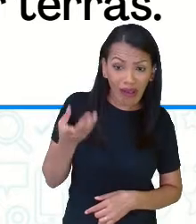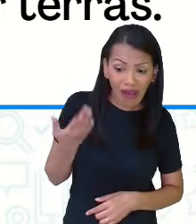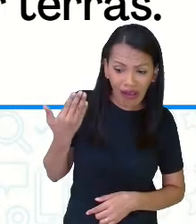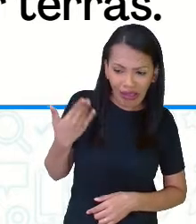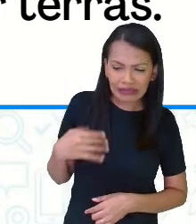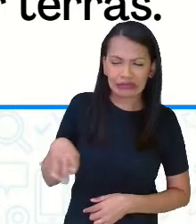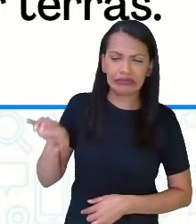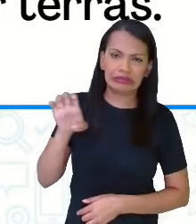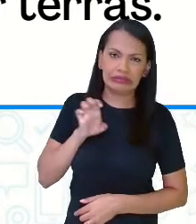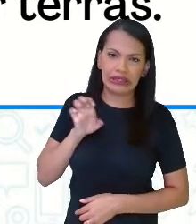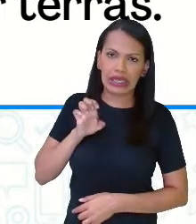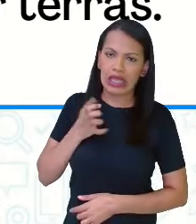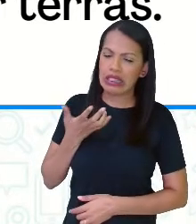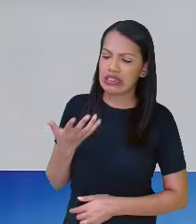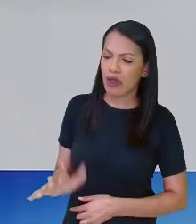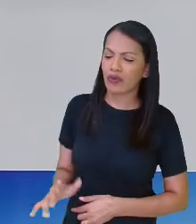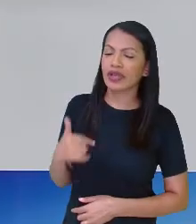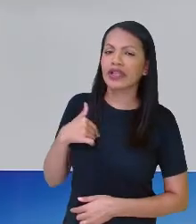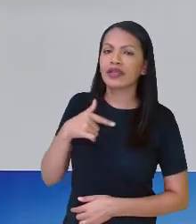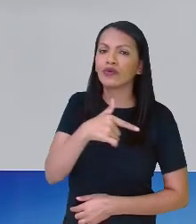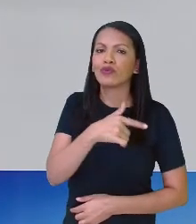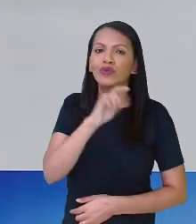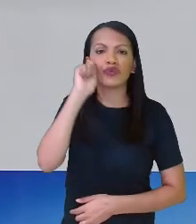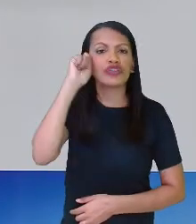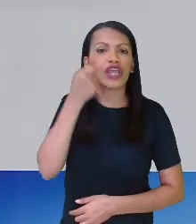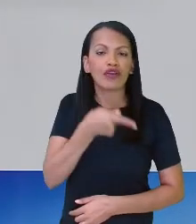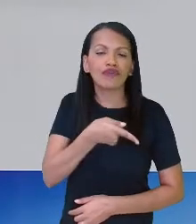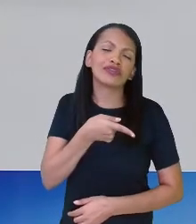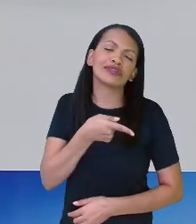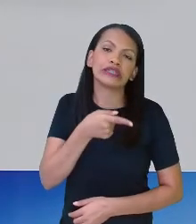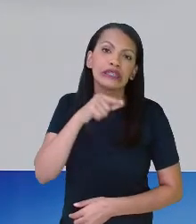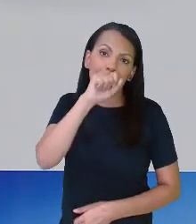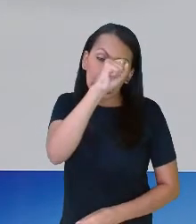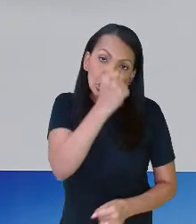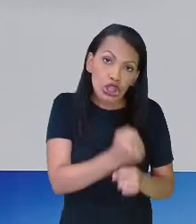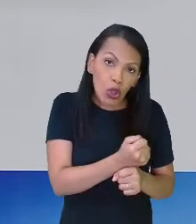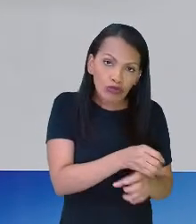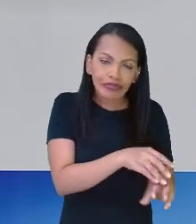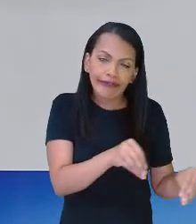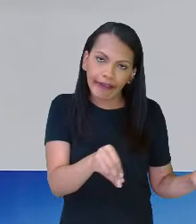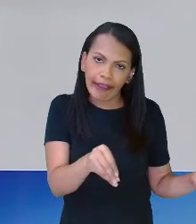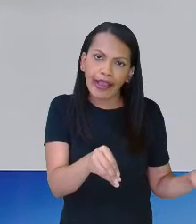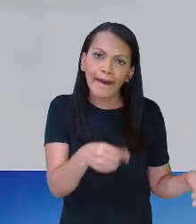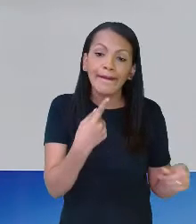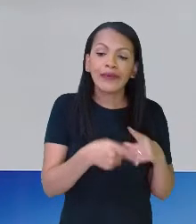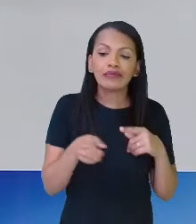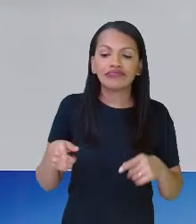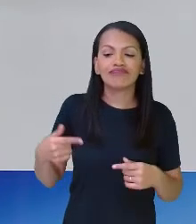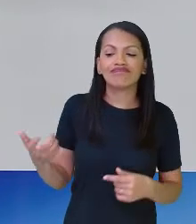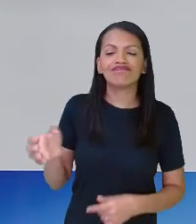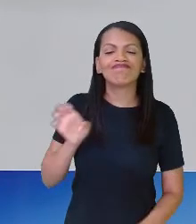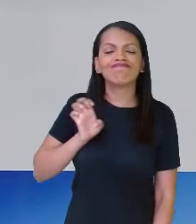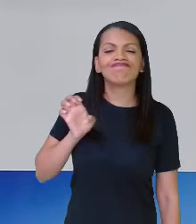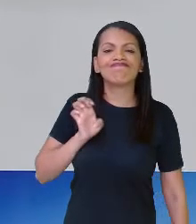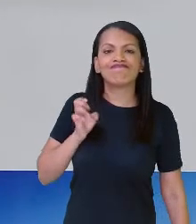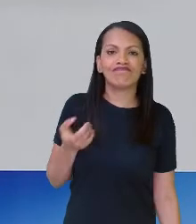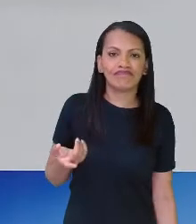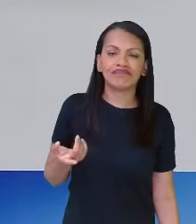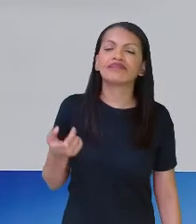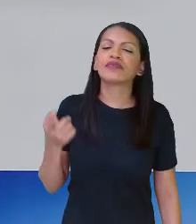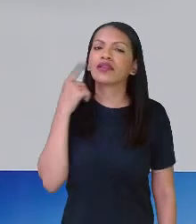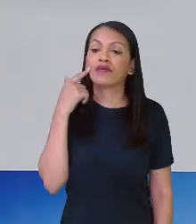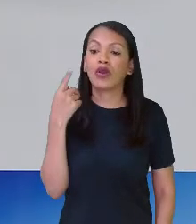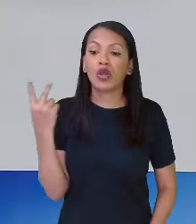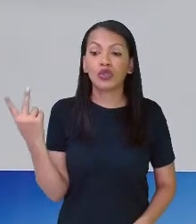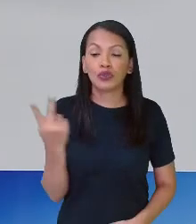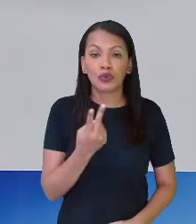terras. Então, foram criadas duas leis no Brasil, no período de 1800. Uma que dizia que os negros não podiam estudar e a